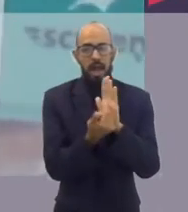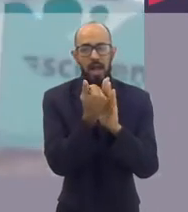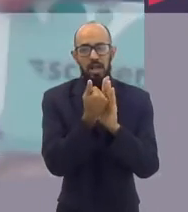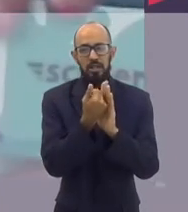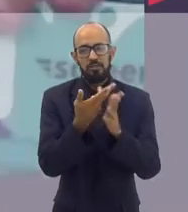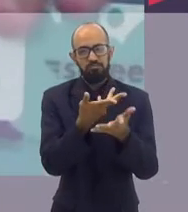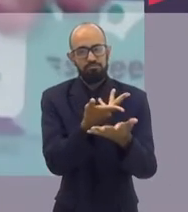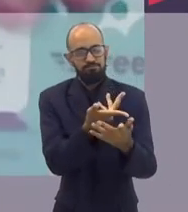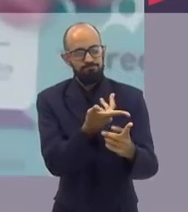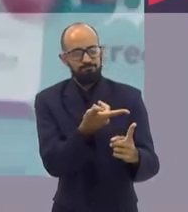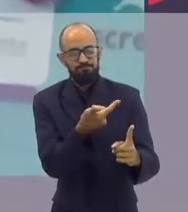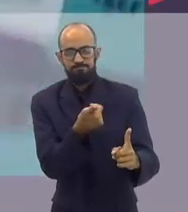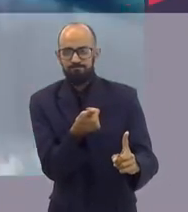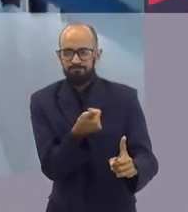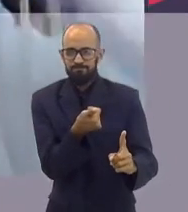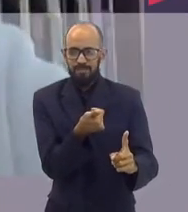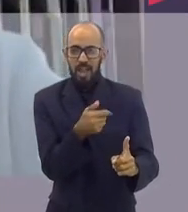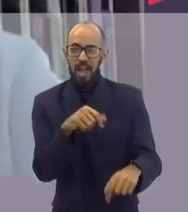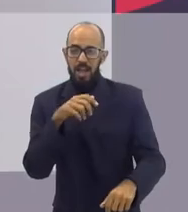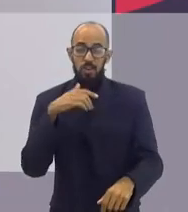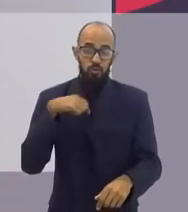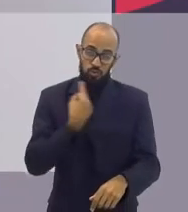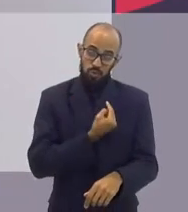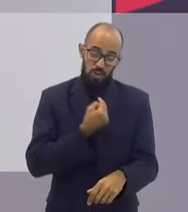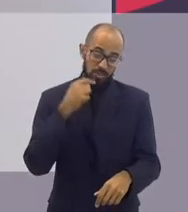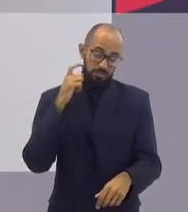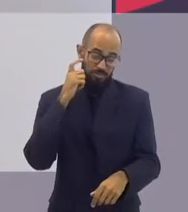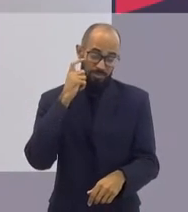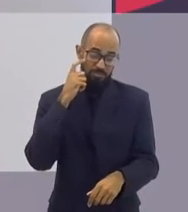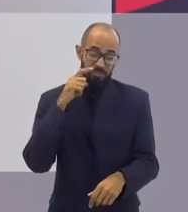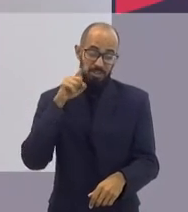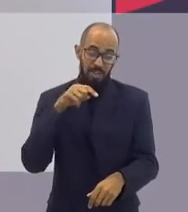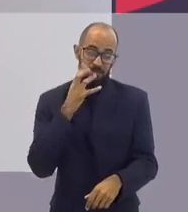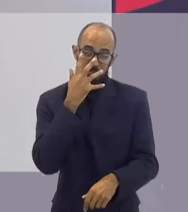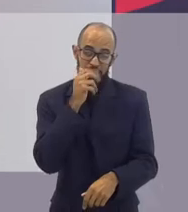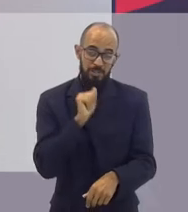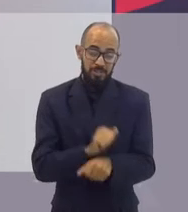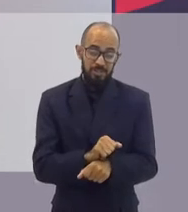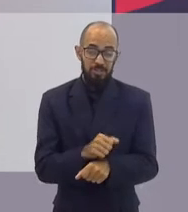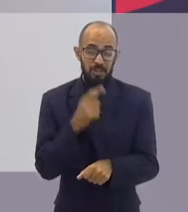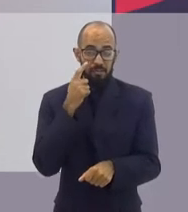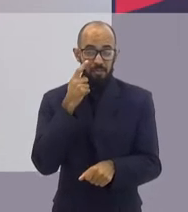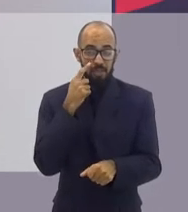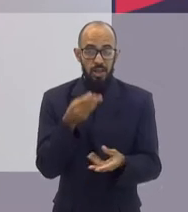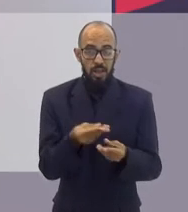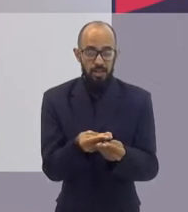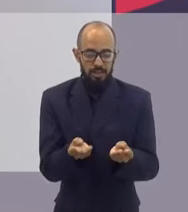de qualidade. Né? Então, o jogo ficou, a gente acha bem bonito, né? Vou pegar aqui uma carta